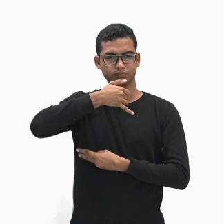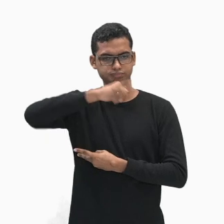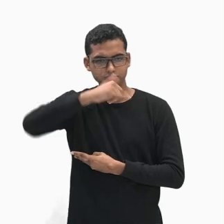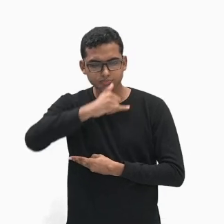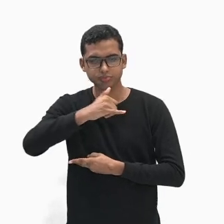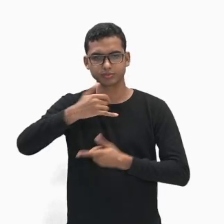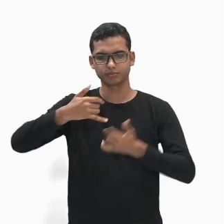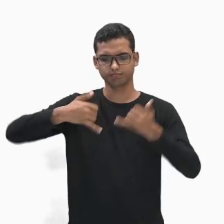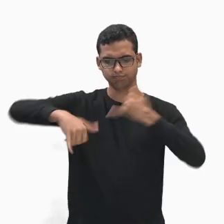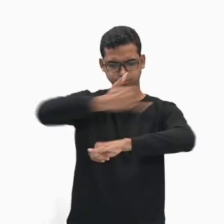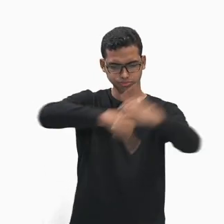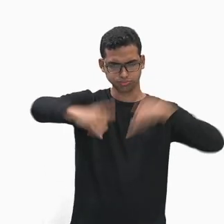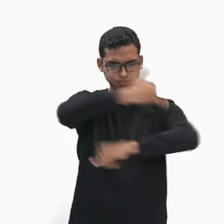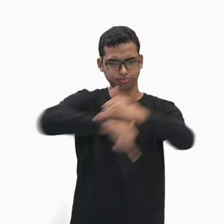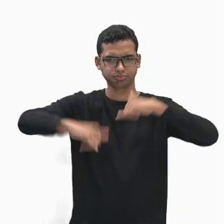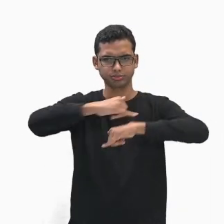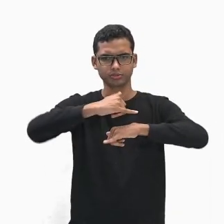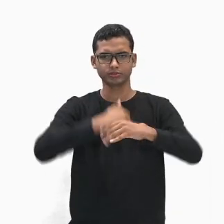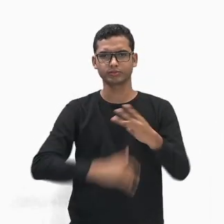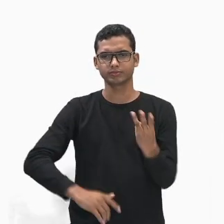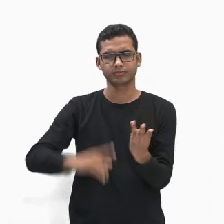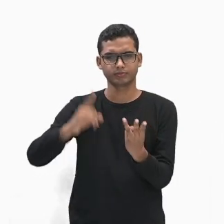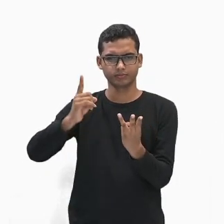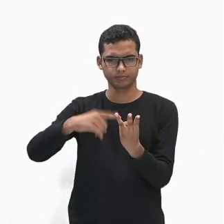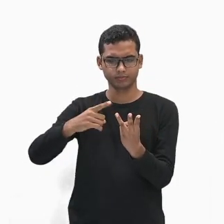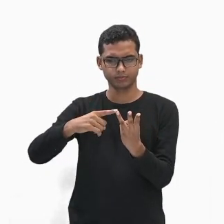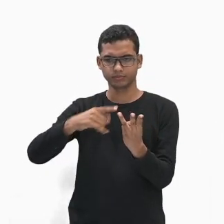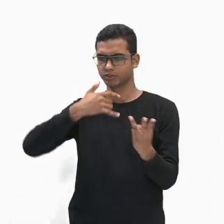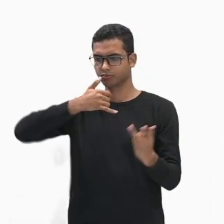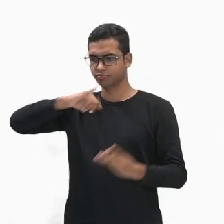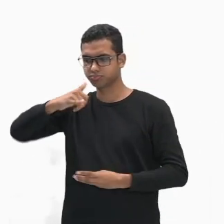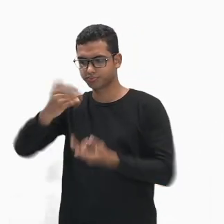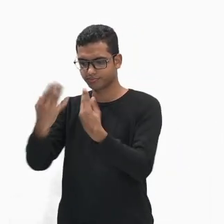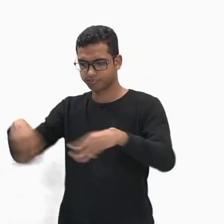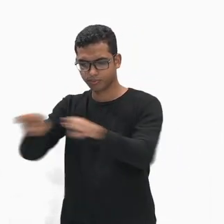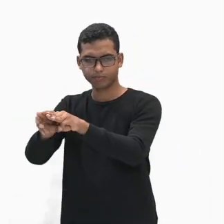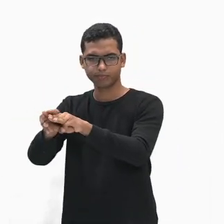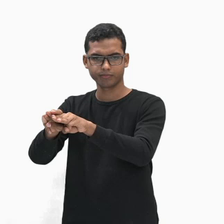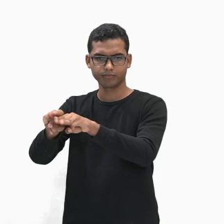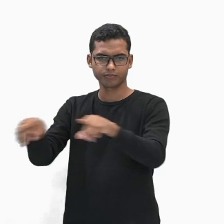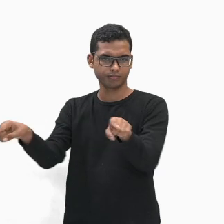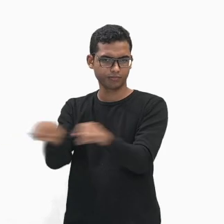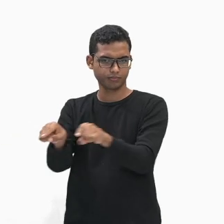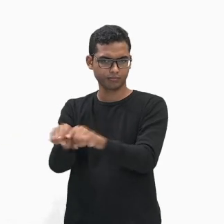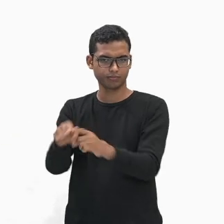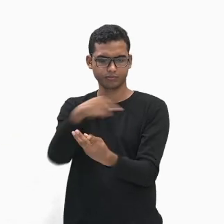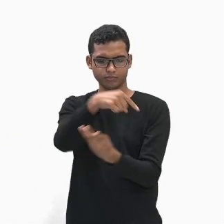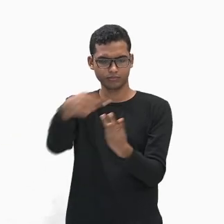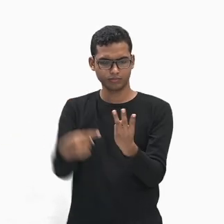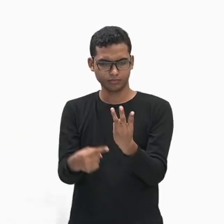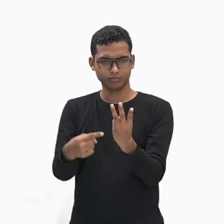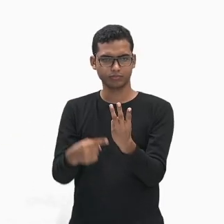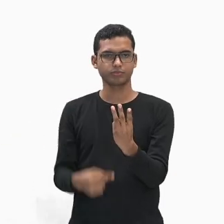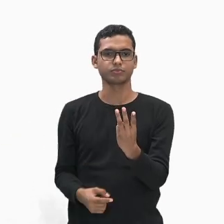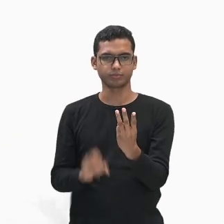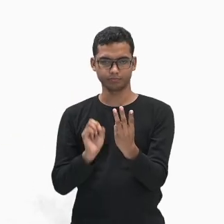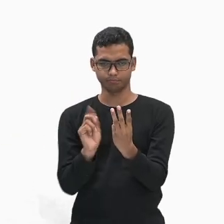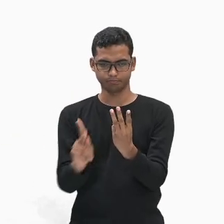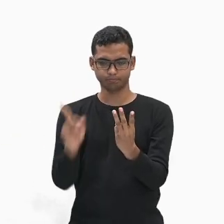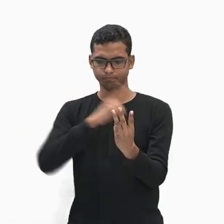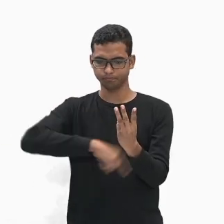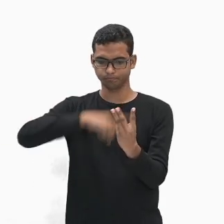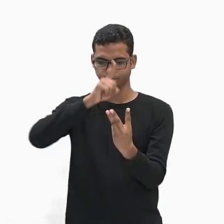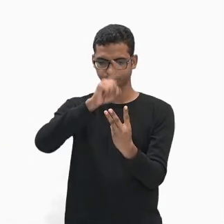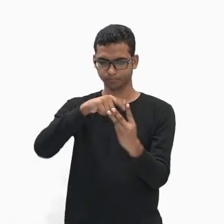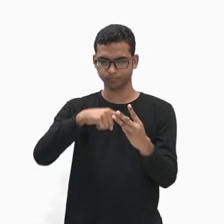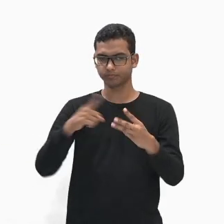eletrodinâmica e o eletromagnetismo. Na eletrostática, muitas das vezes, nós pensamos